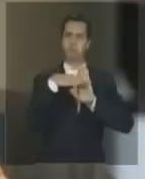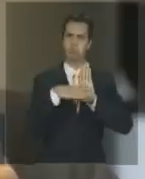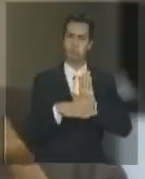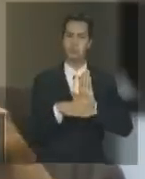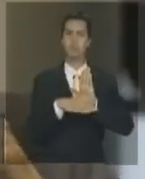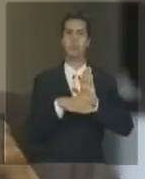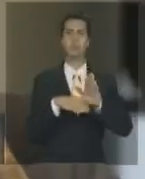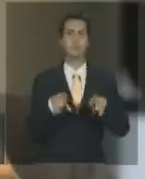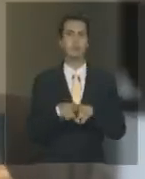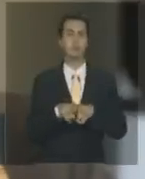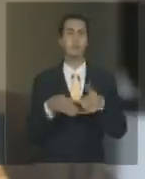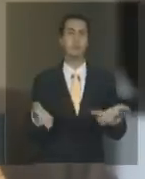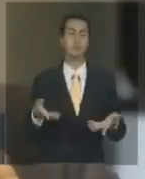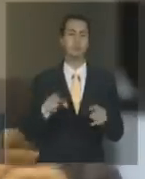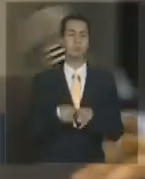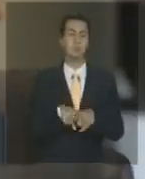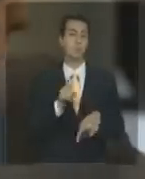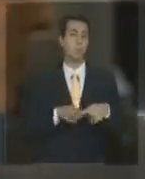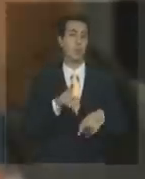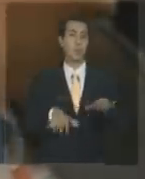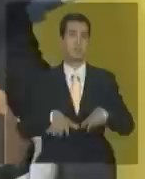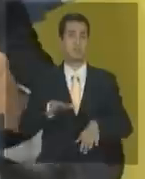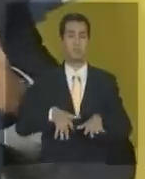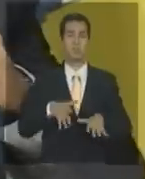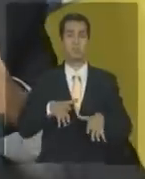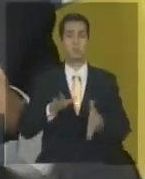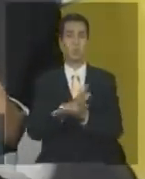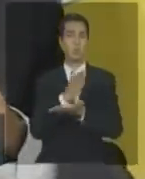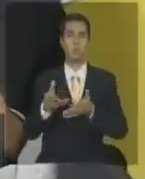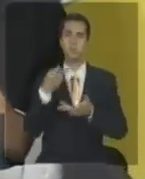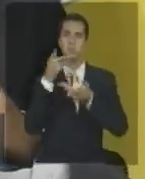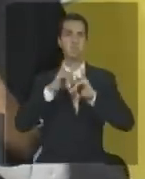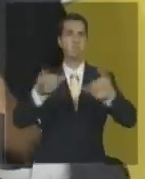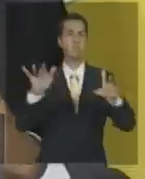presidente da República, não nos divulga isso?